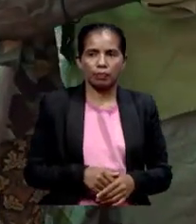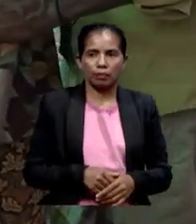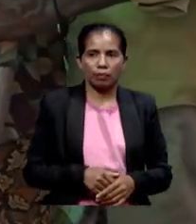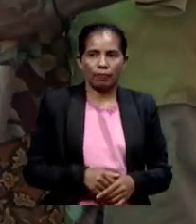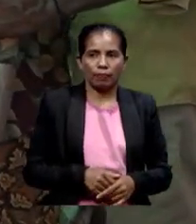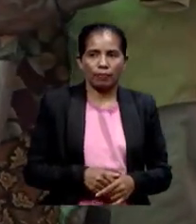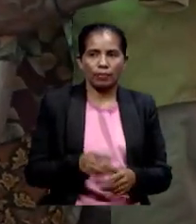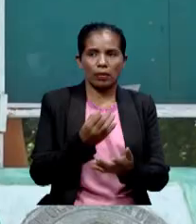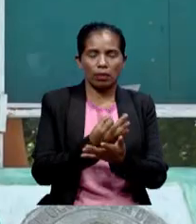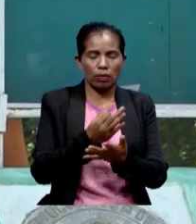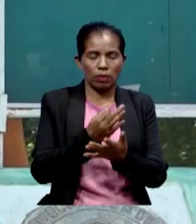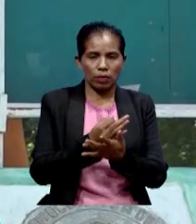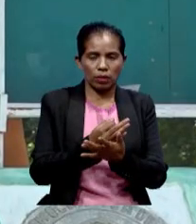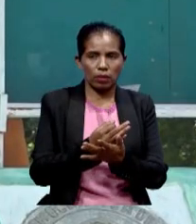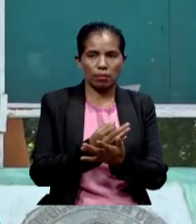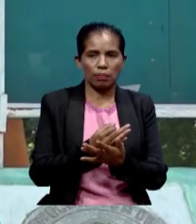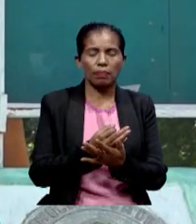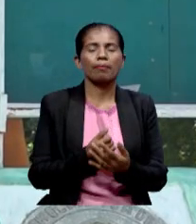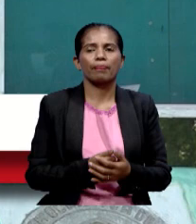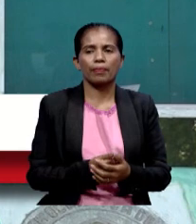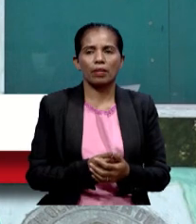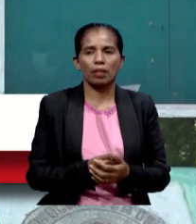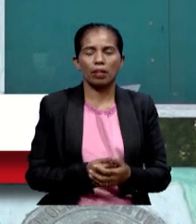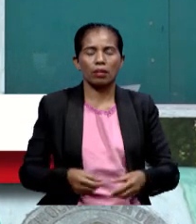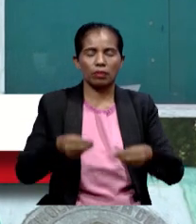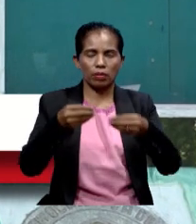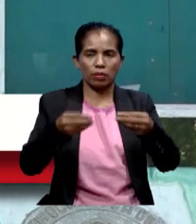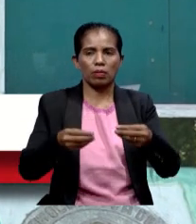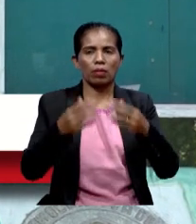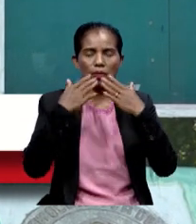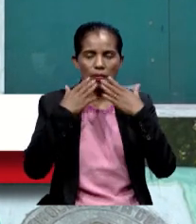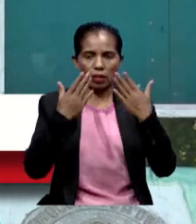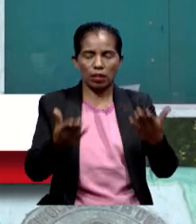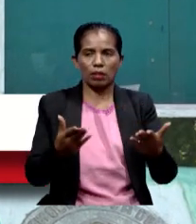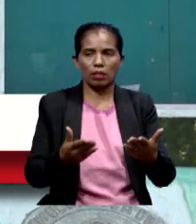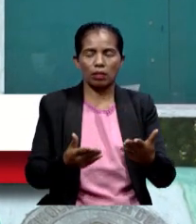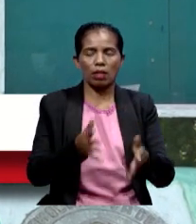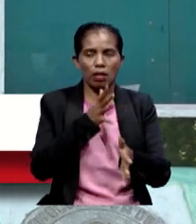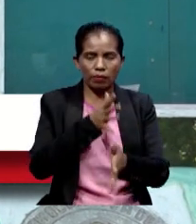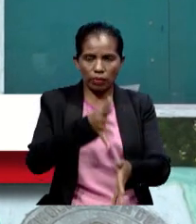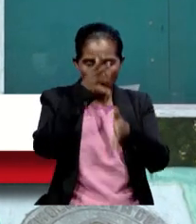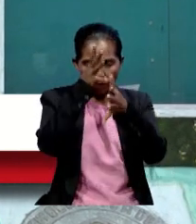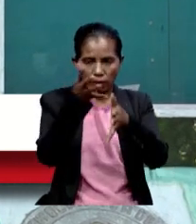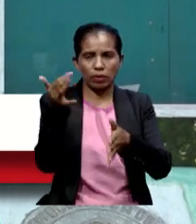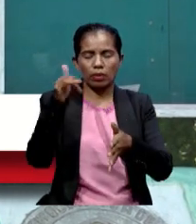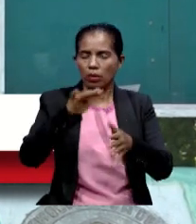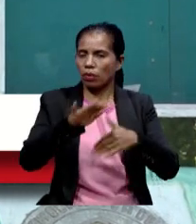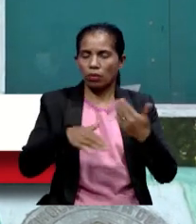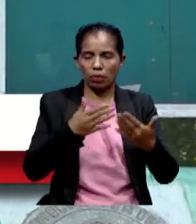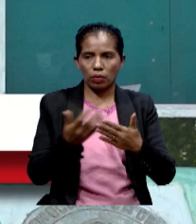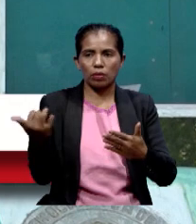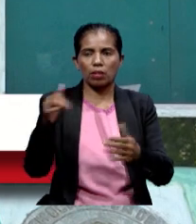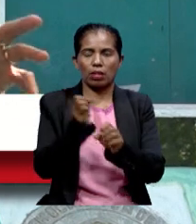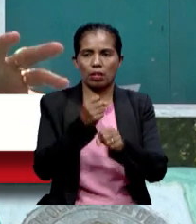Onsan terceira idade, né, de forma ida agradece ferik Katua Sira, Papua todo nebe